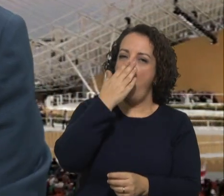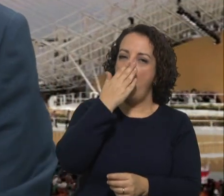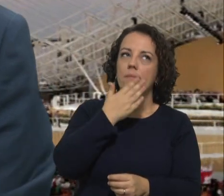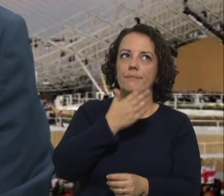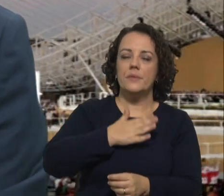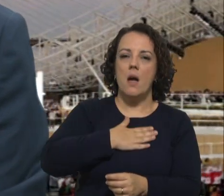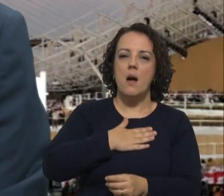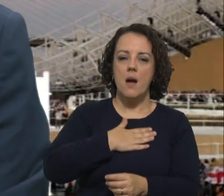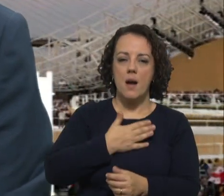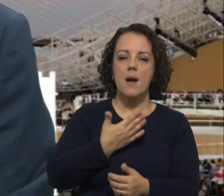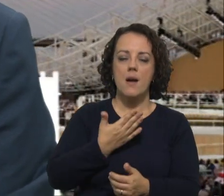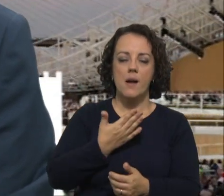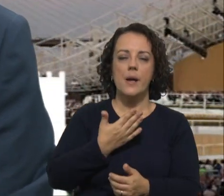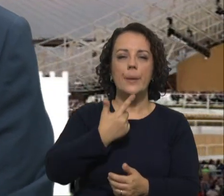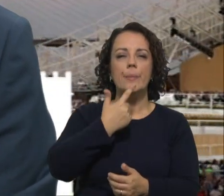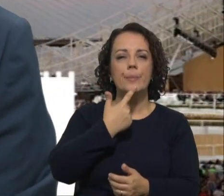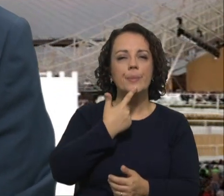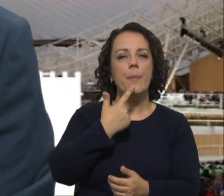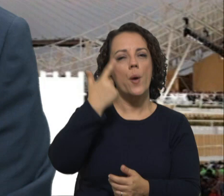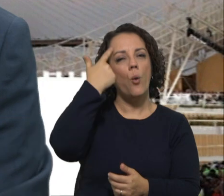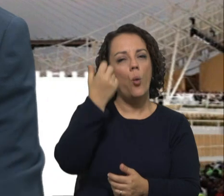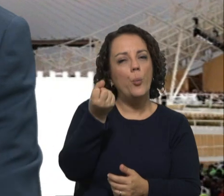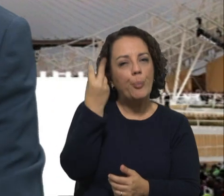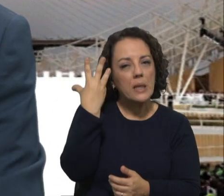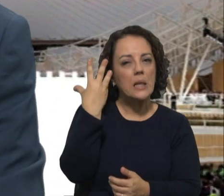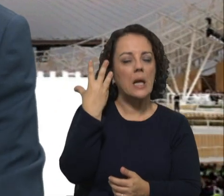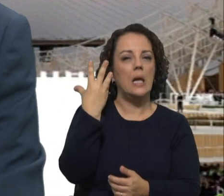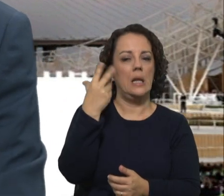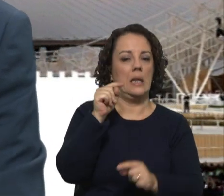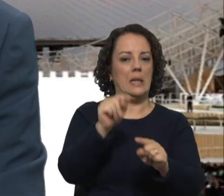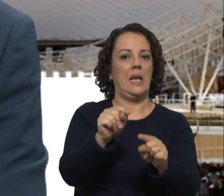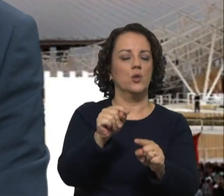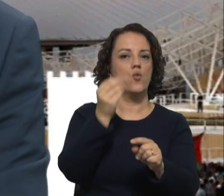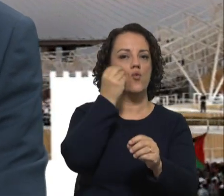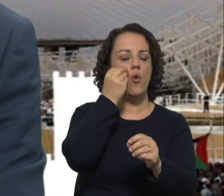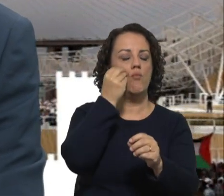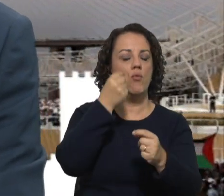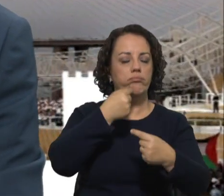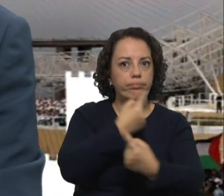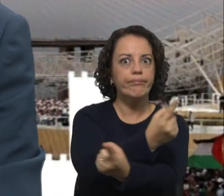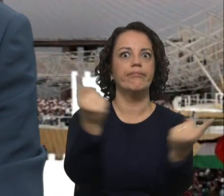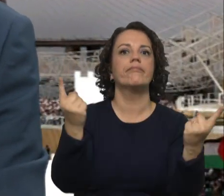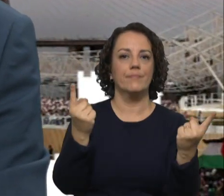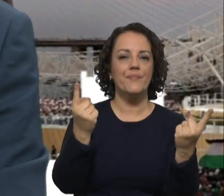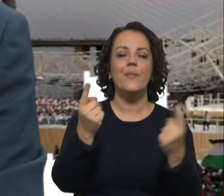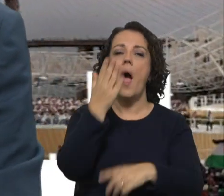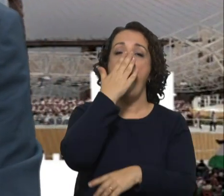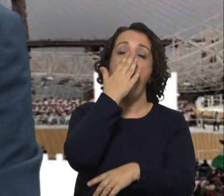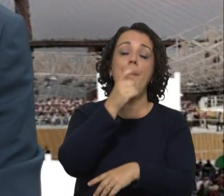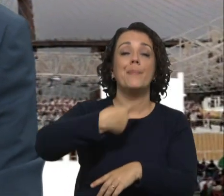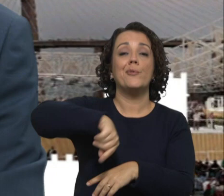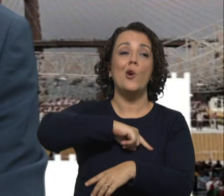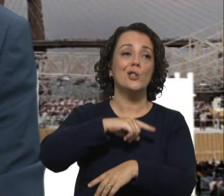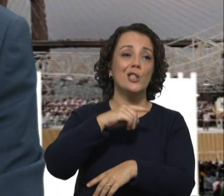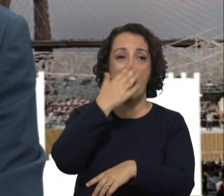ganho de uma compreensão mais completa da própria dinâmica da revelação. Isto é, se calhar estamos habituados a esta ideia